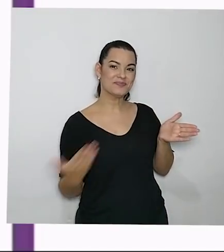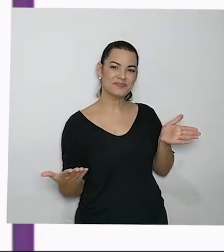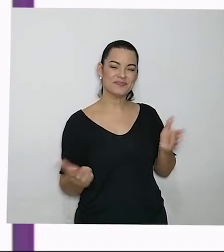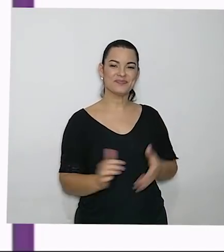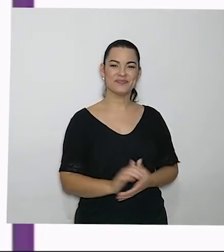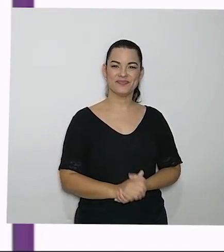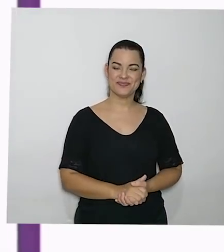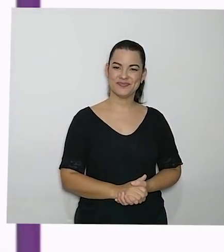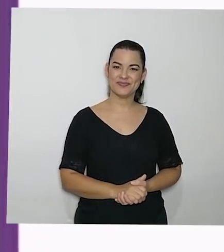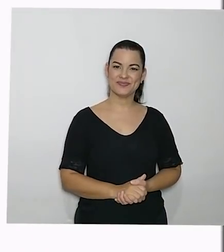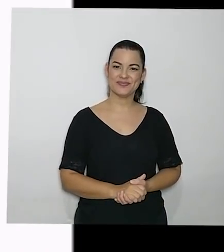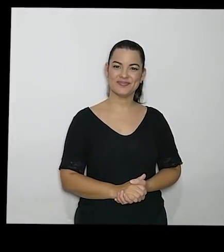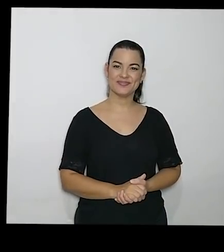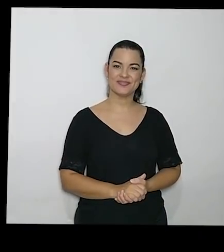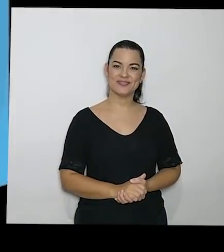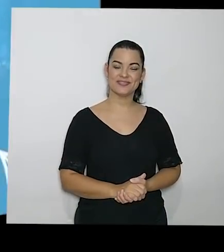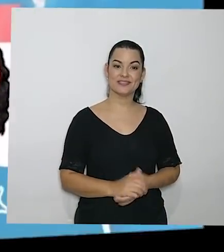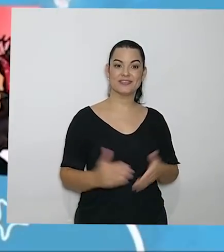dia.